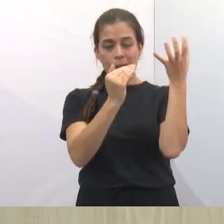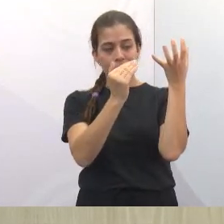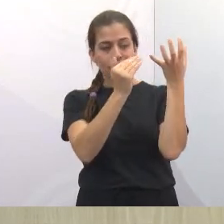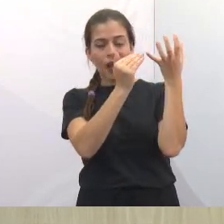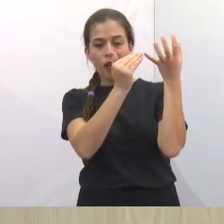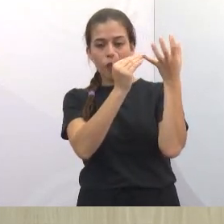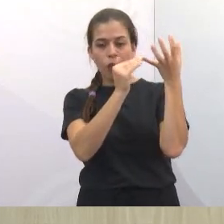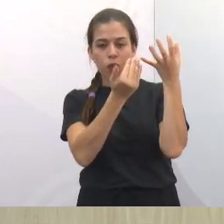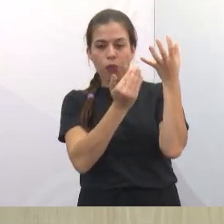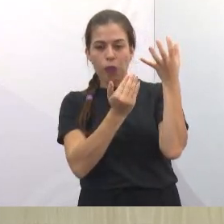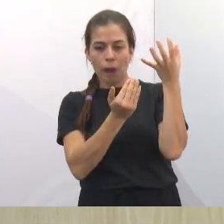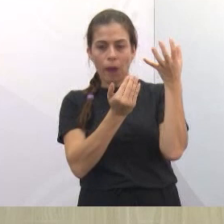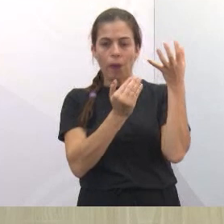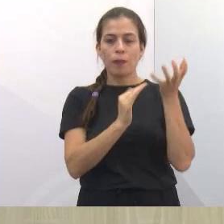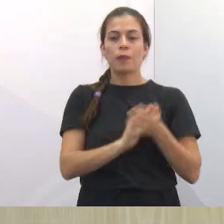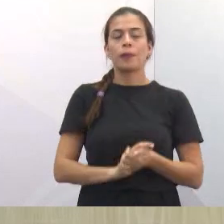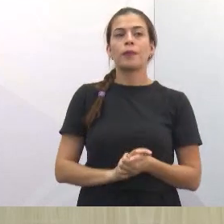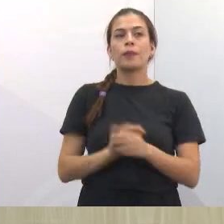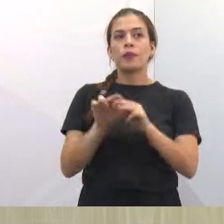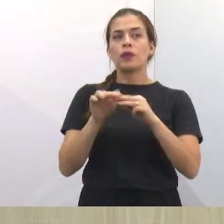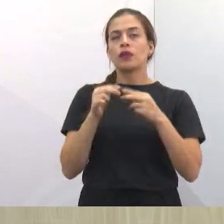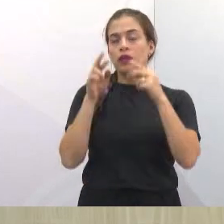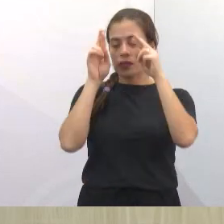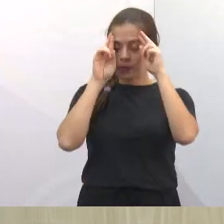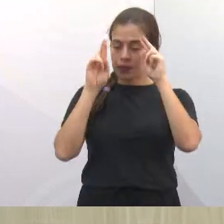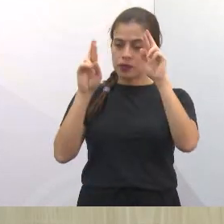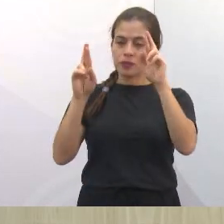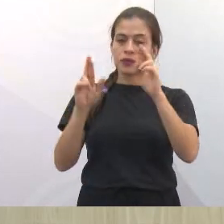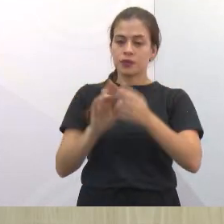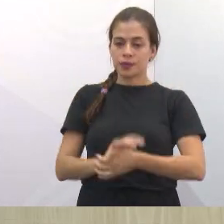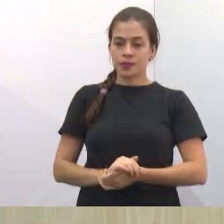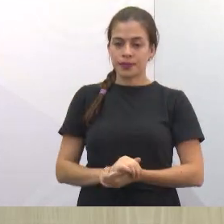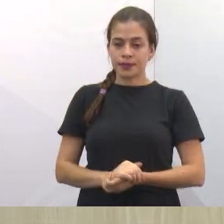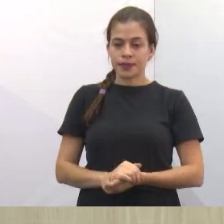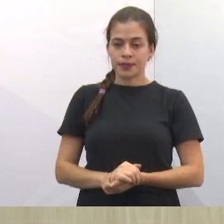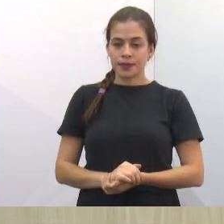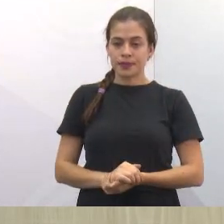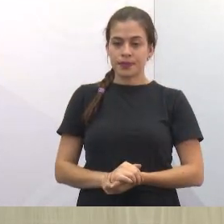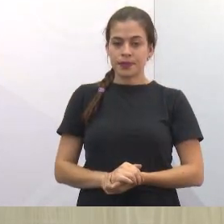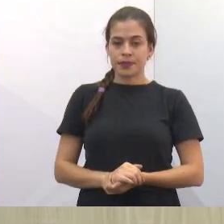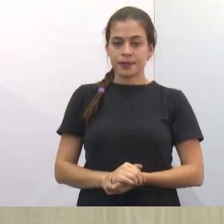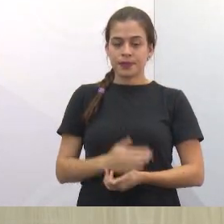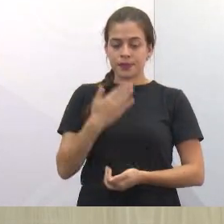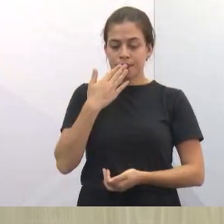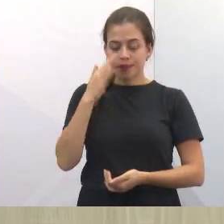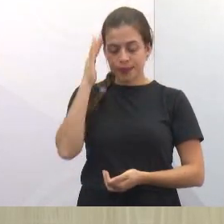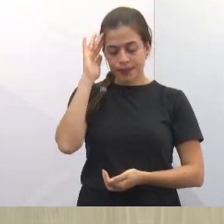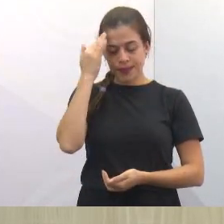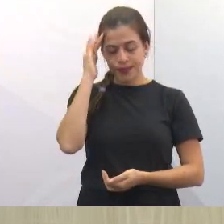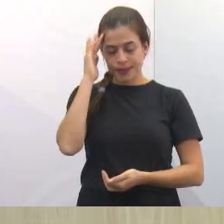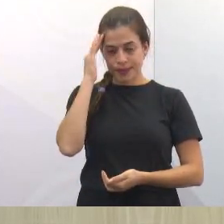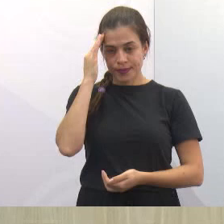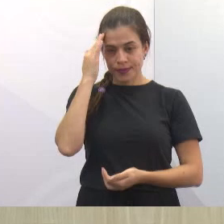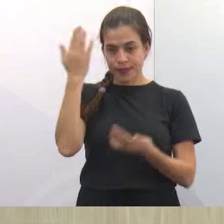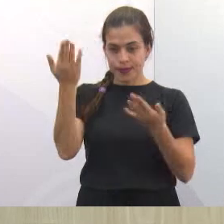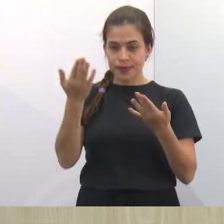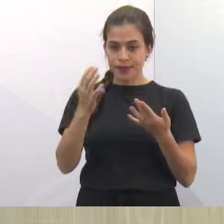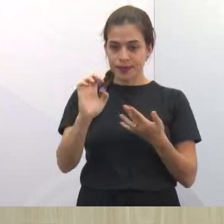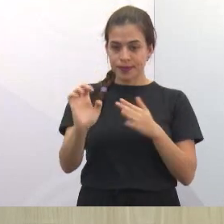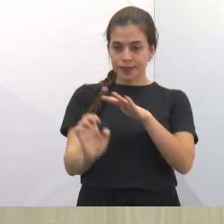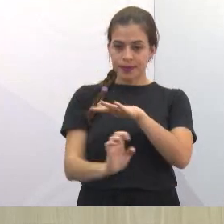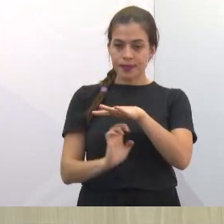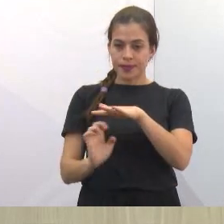lado. Assim sendo, muito respeitosamente, recorremos à compreensão e aos préstimos dessa